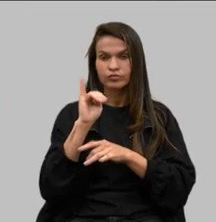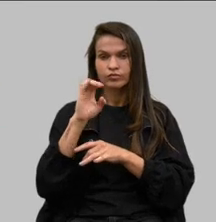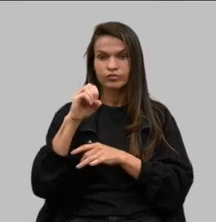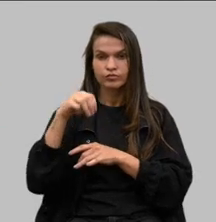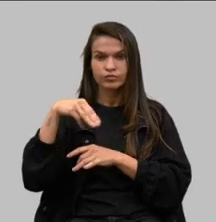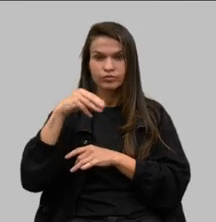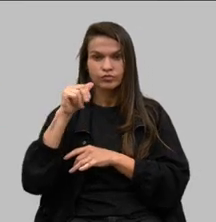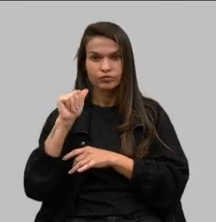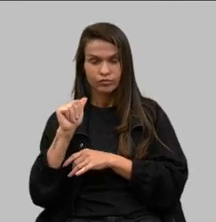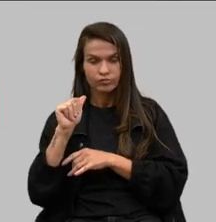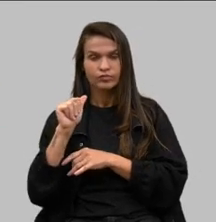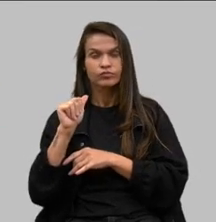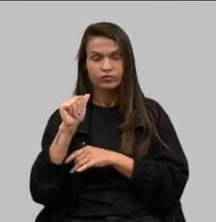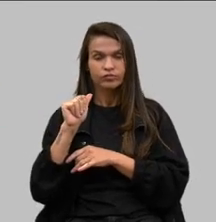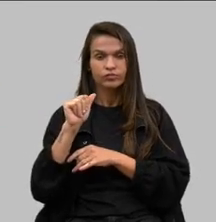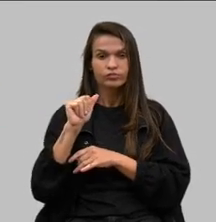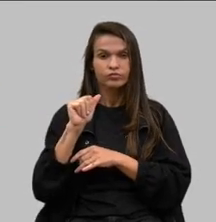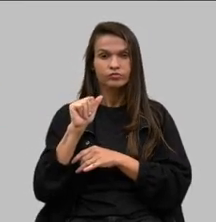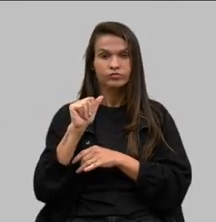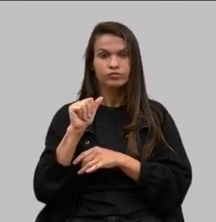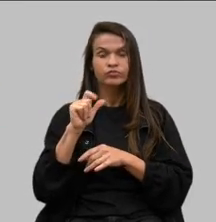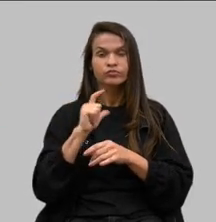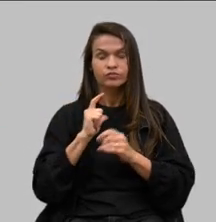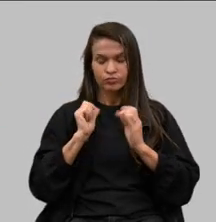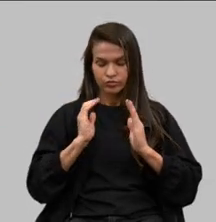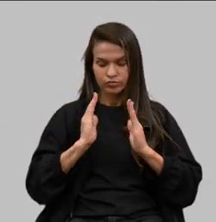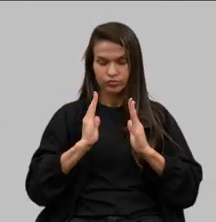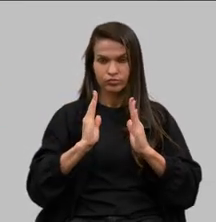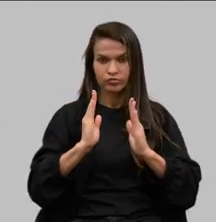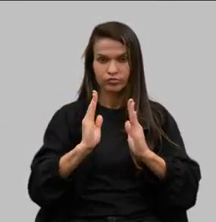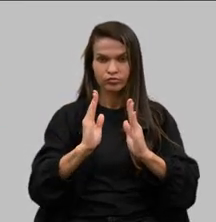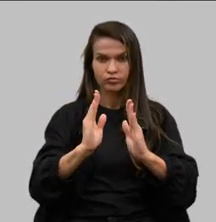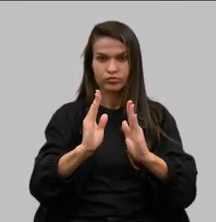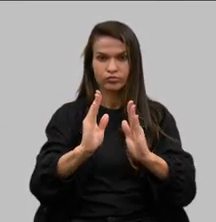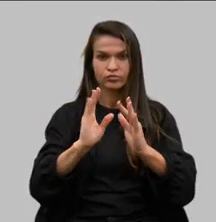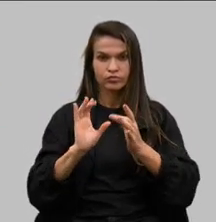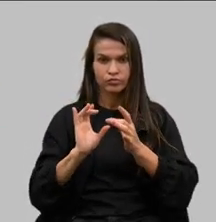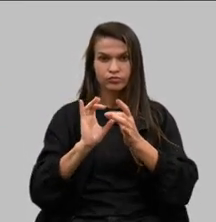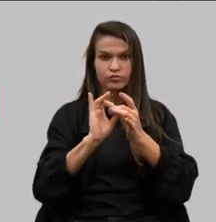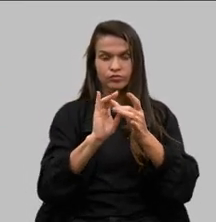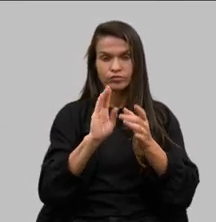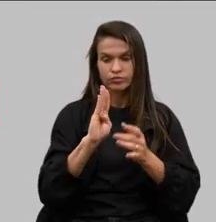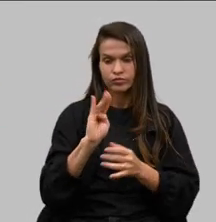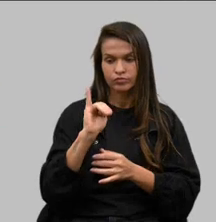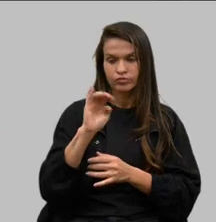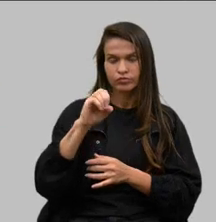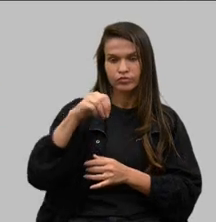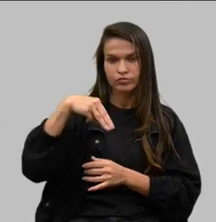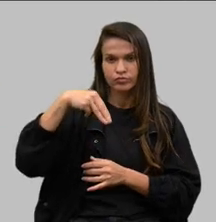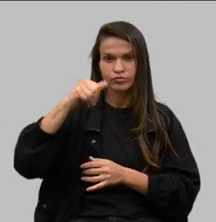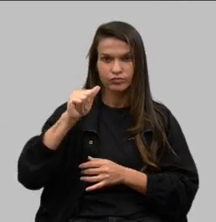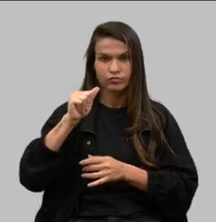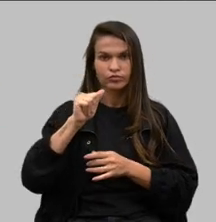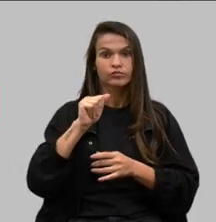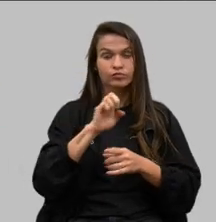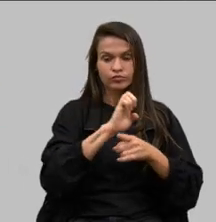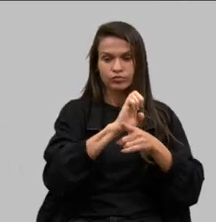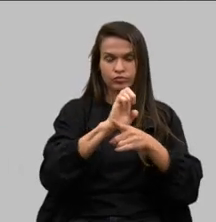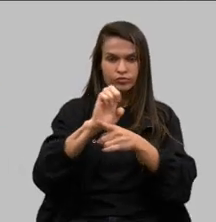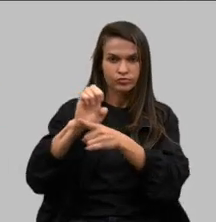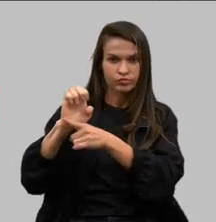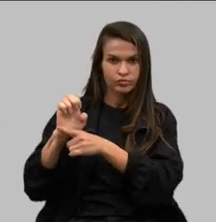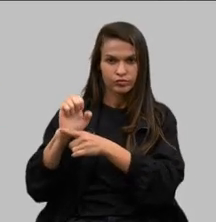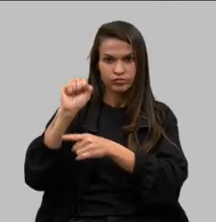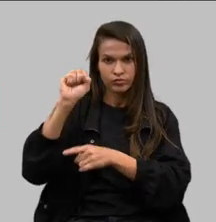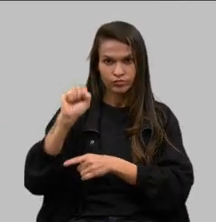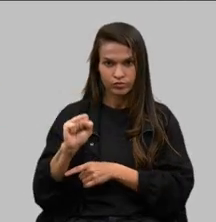de forma a formar um corredor que interligue o bioma nesses estados né nos estados do